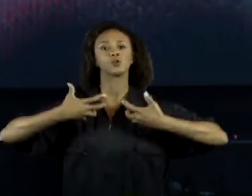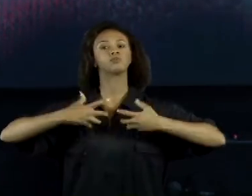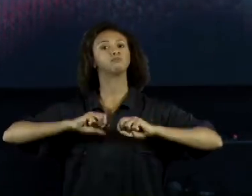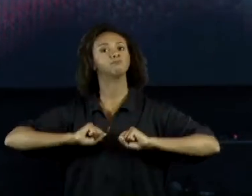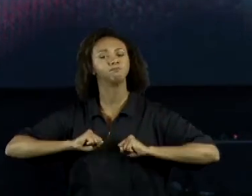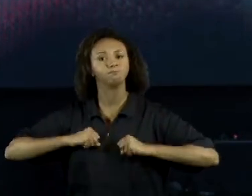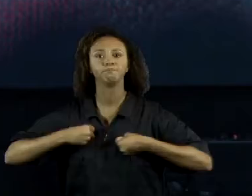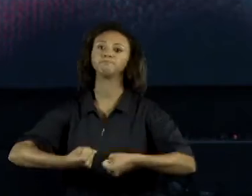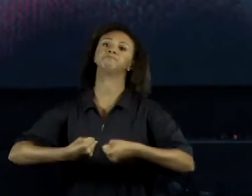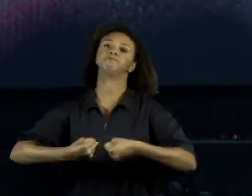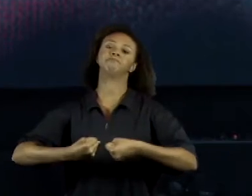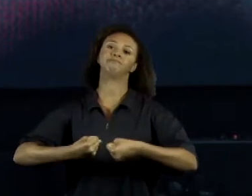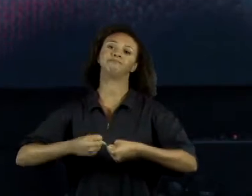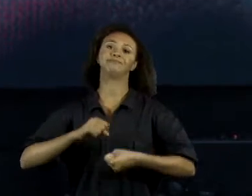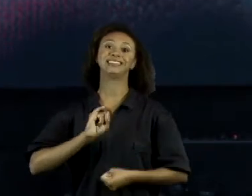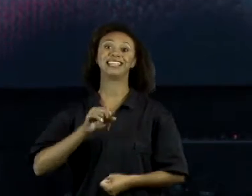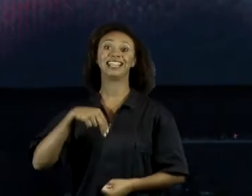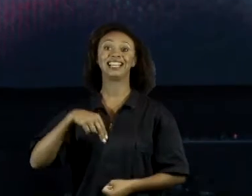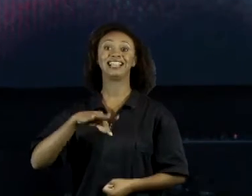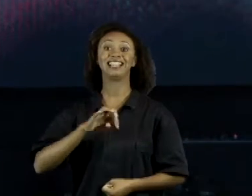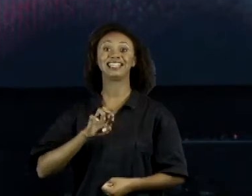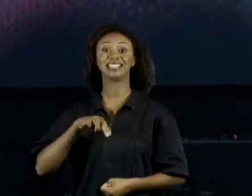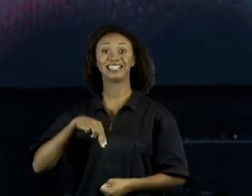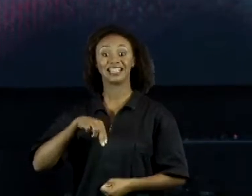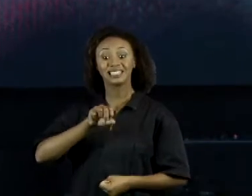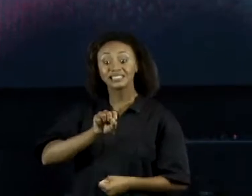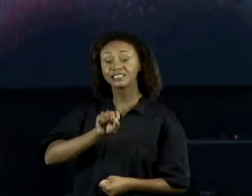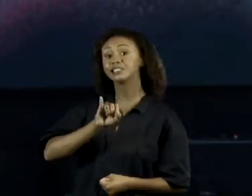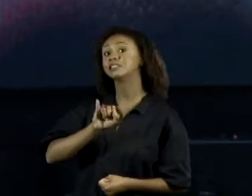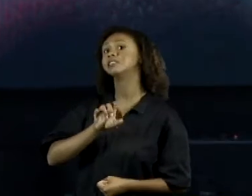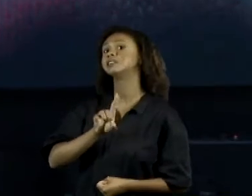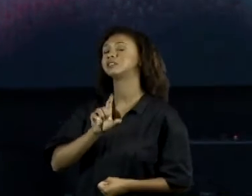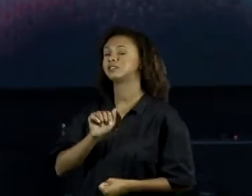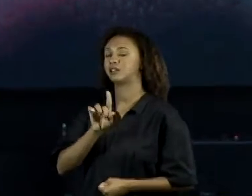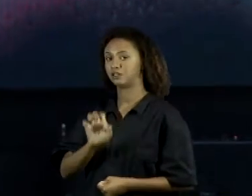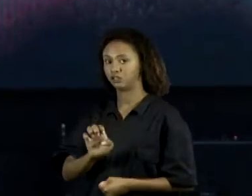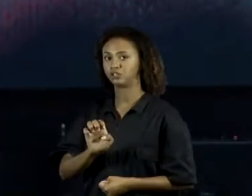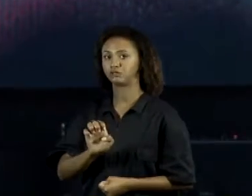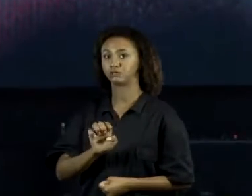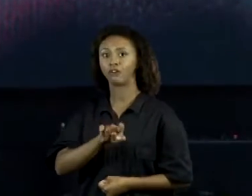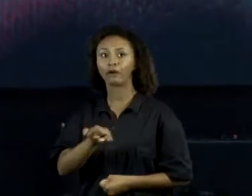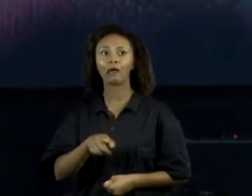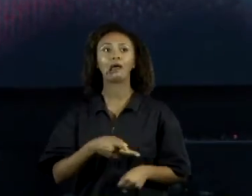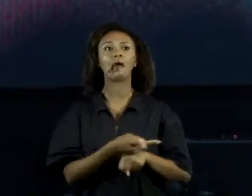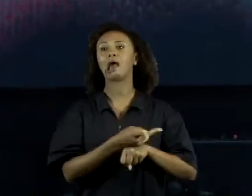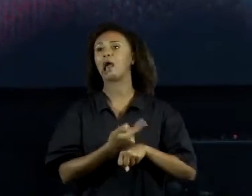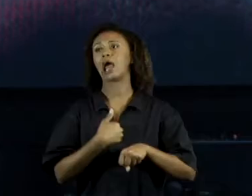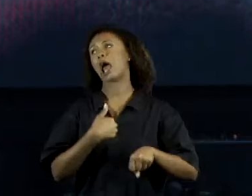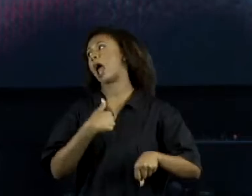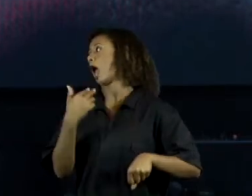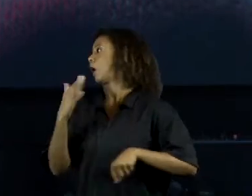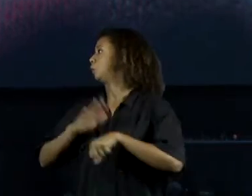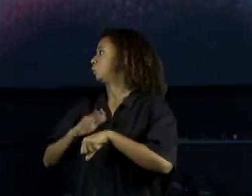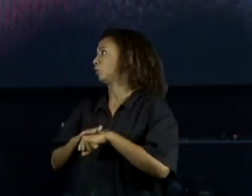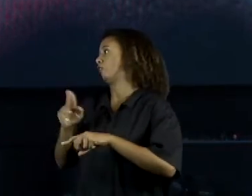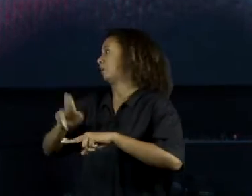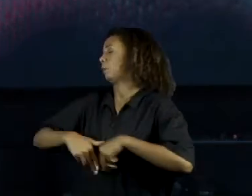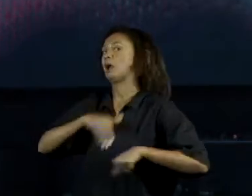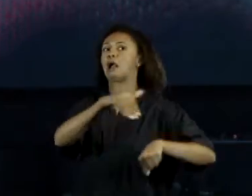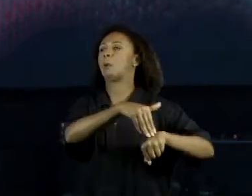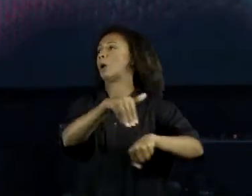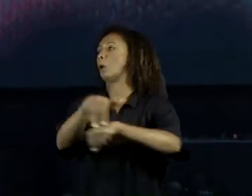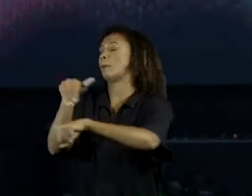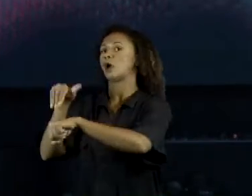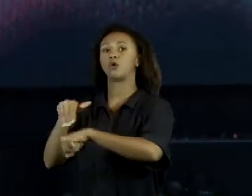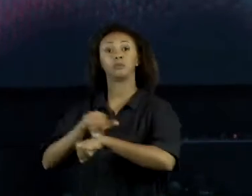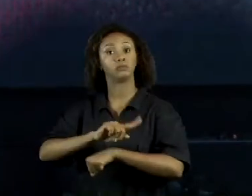Ao invés de procurar culpados, faça a sua parte e faça com excelência, porque aquele que é fiel no